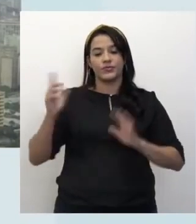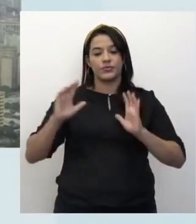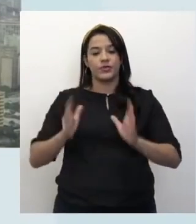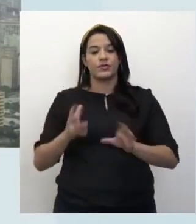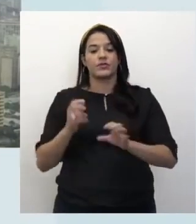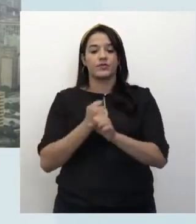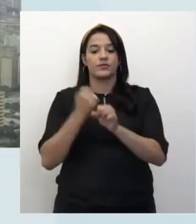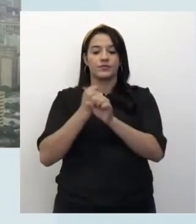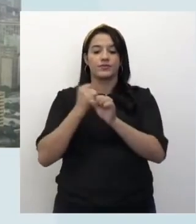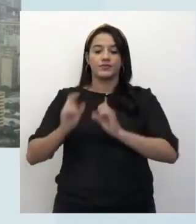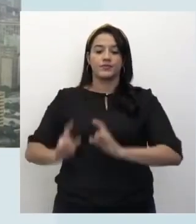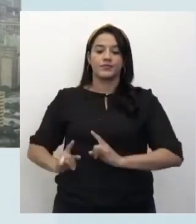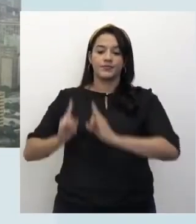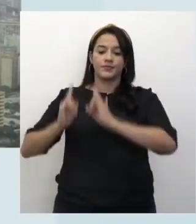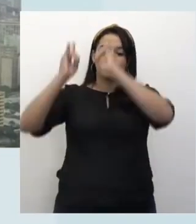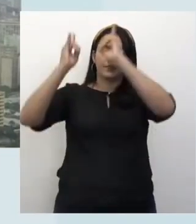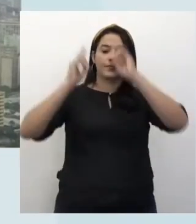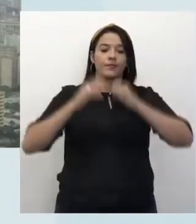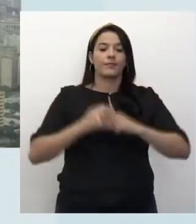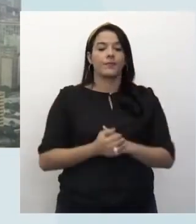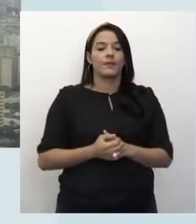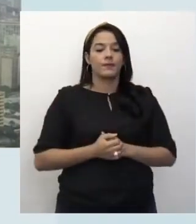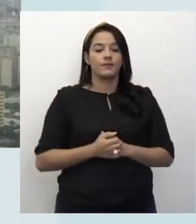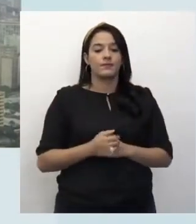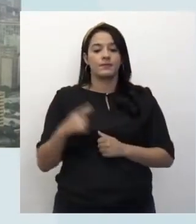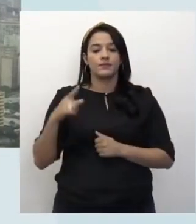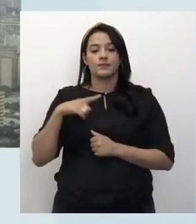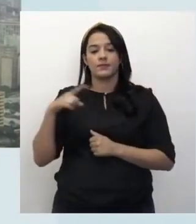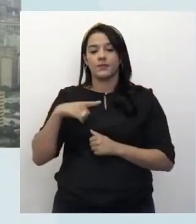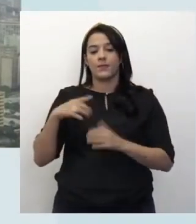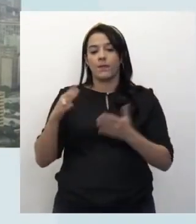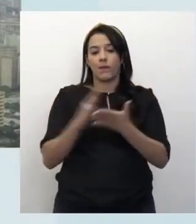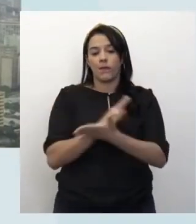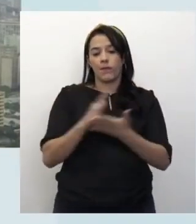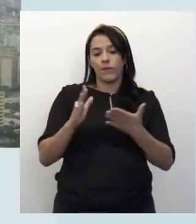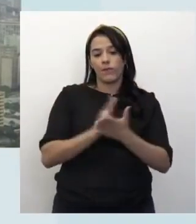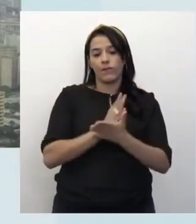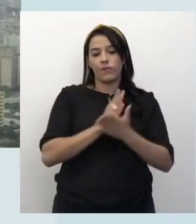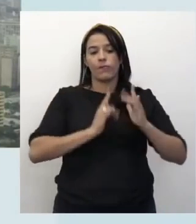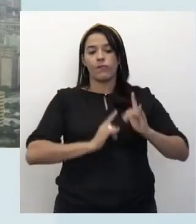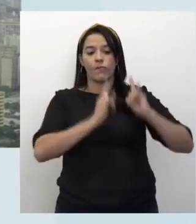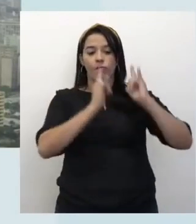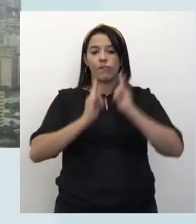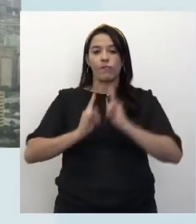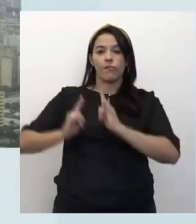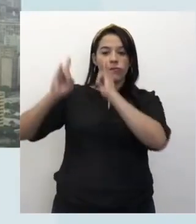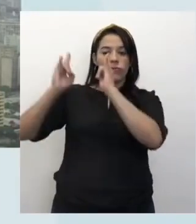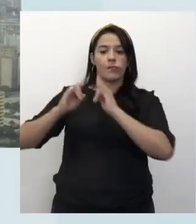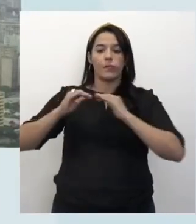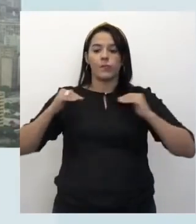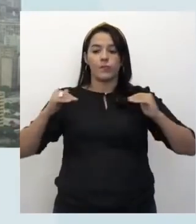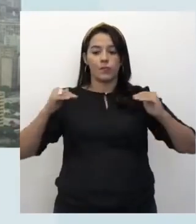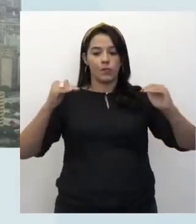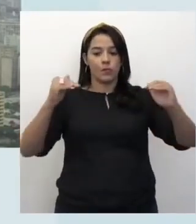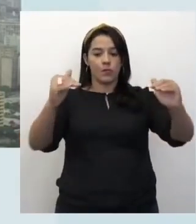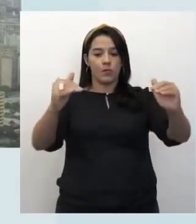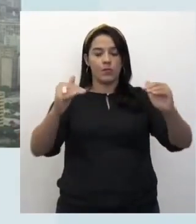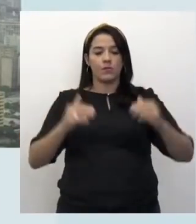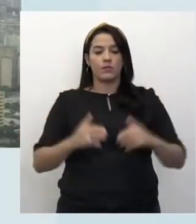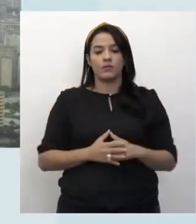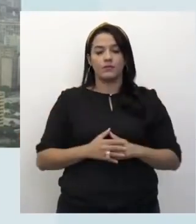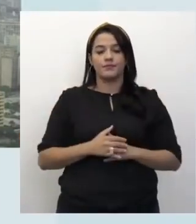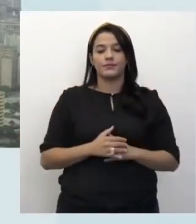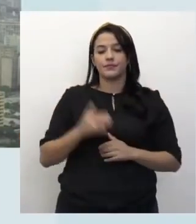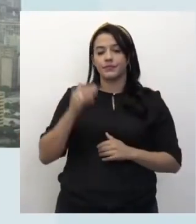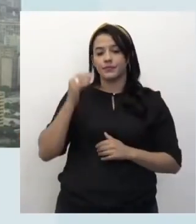então o elevado. Então nós temos aí a construção do elevado com alguns edifícios, né, nas suas imediações, e aí quando a gente olha para a